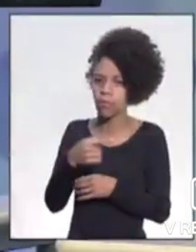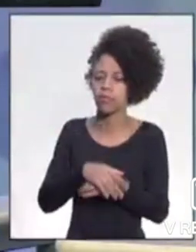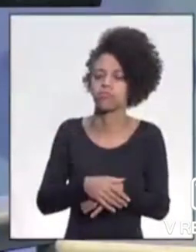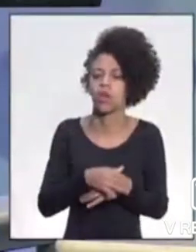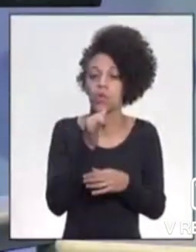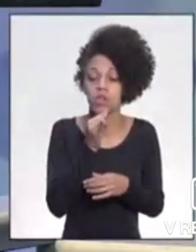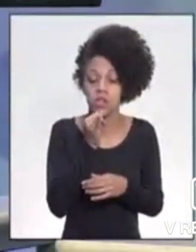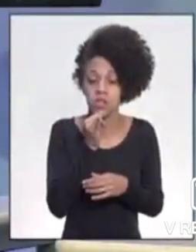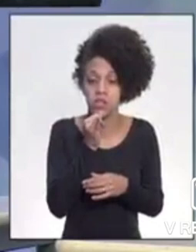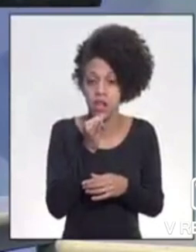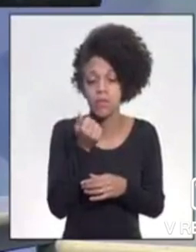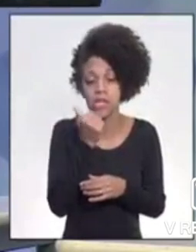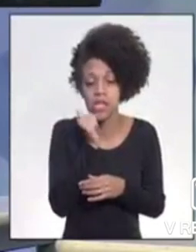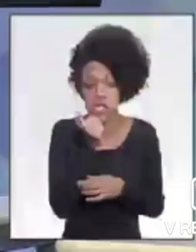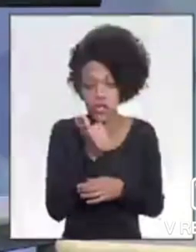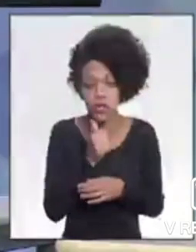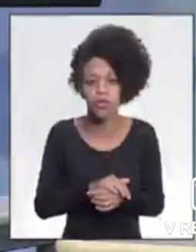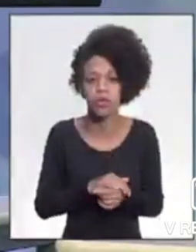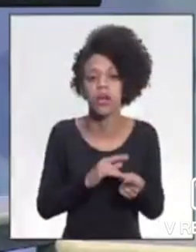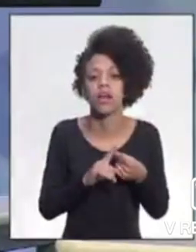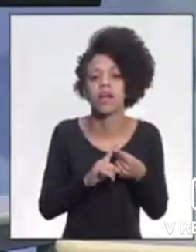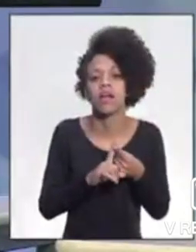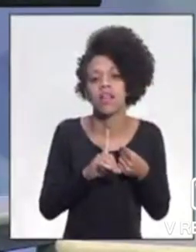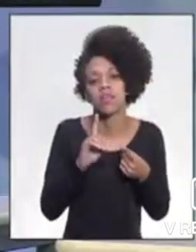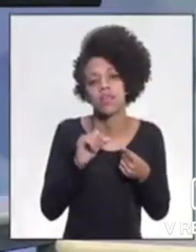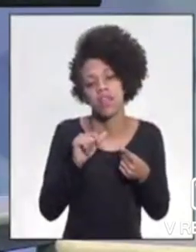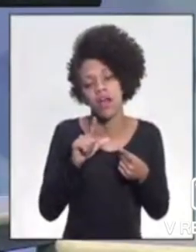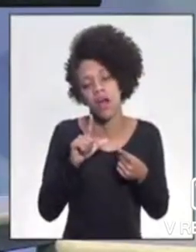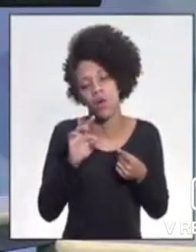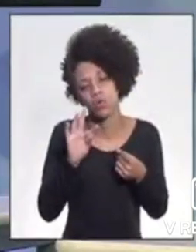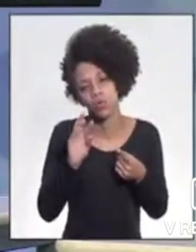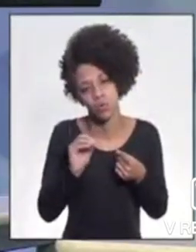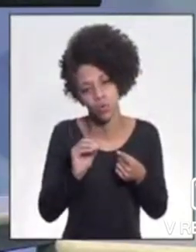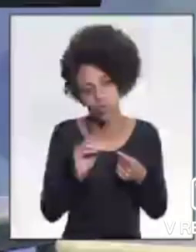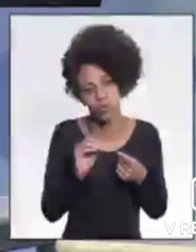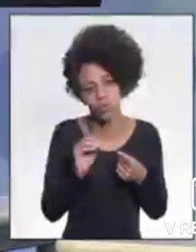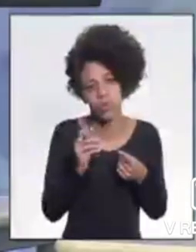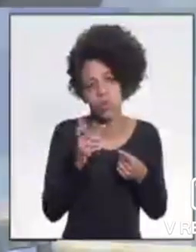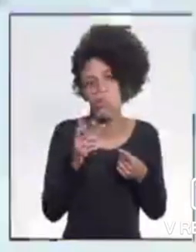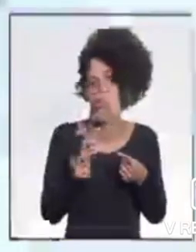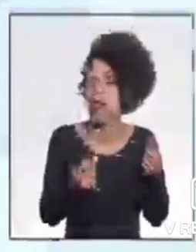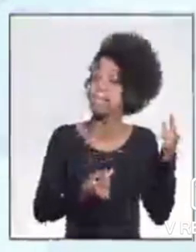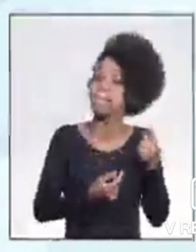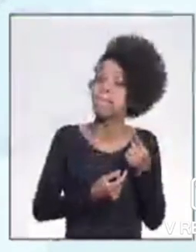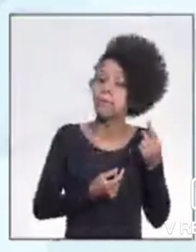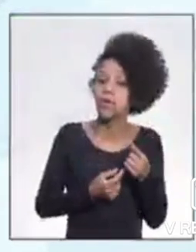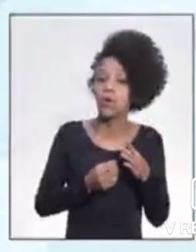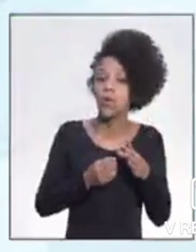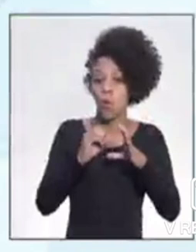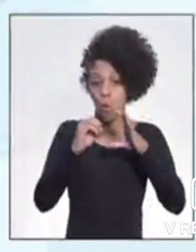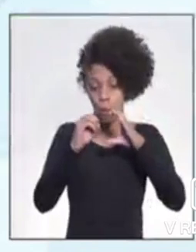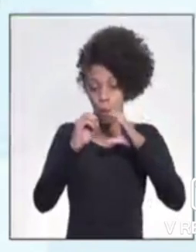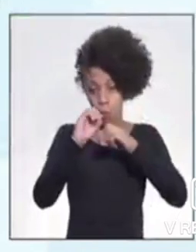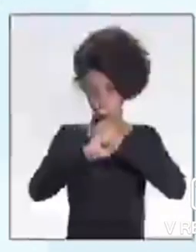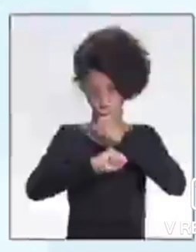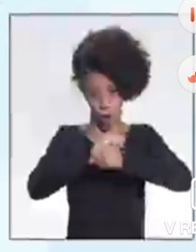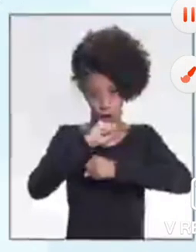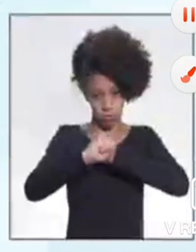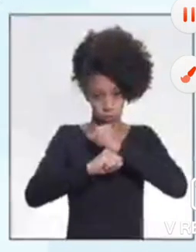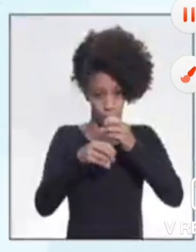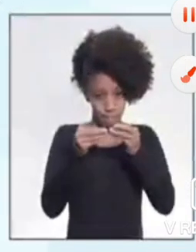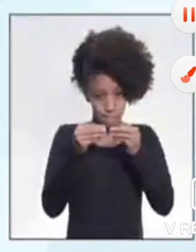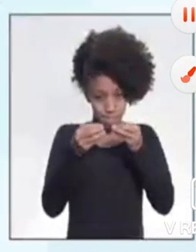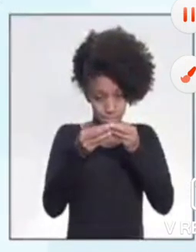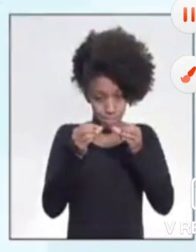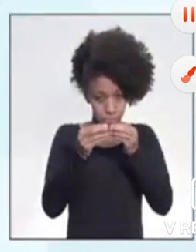modelos científicos, né? O Dalton, ele fala primeiro que o átomo ele é maciço,